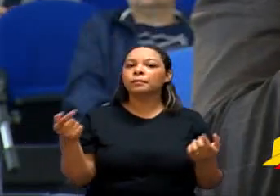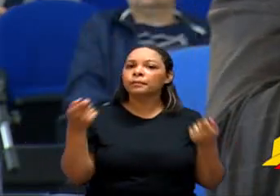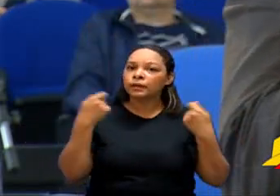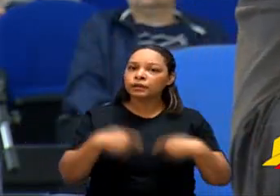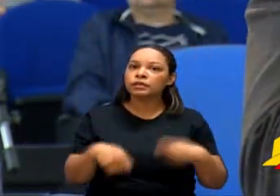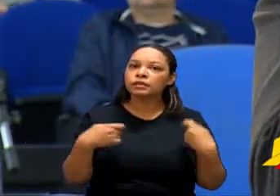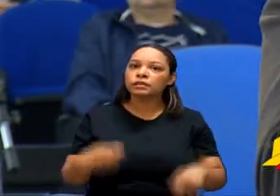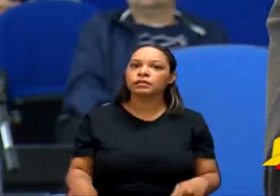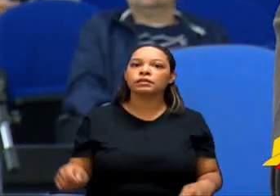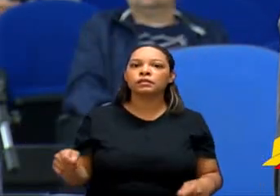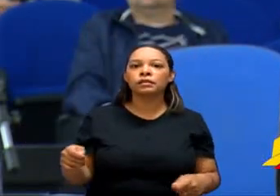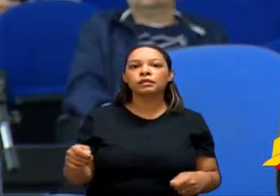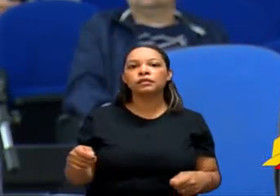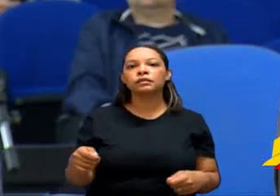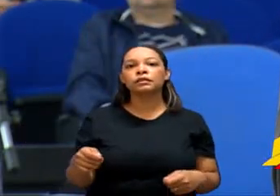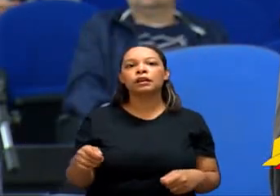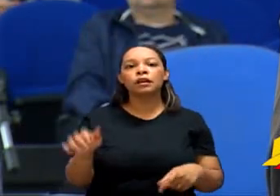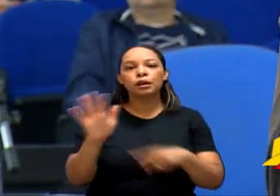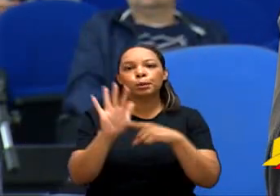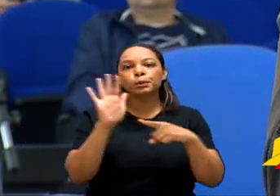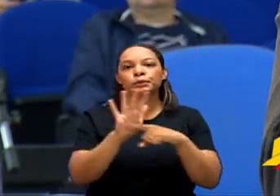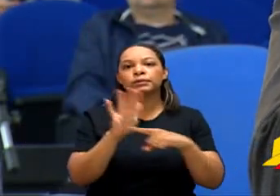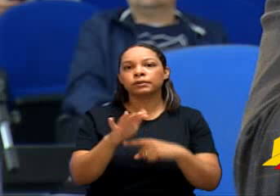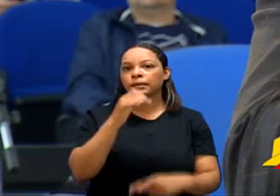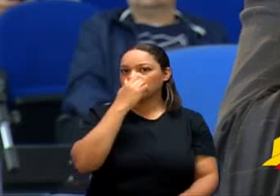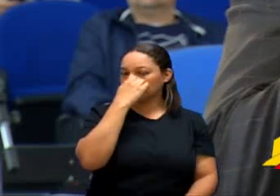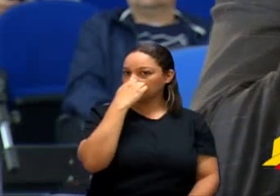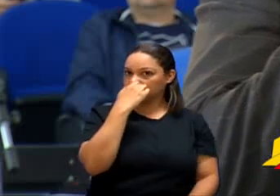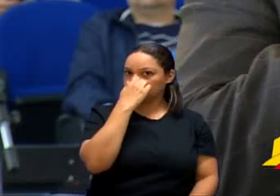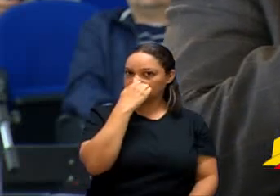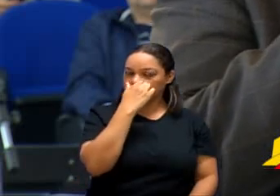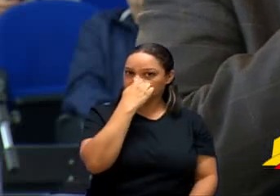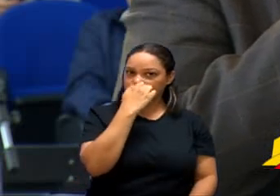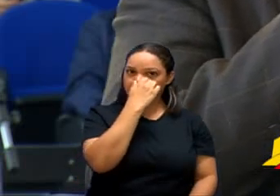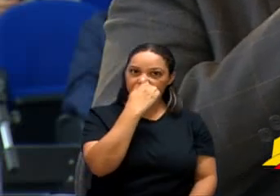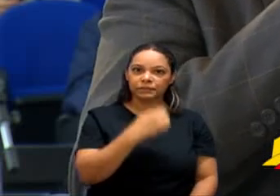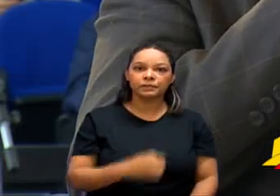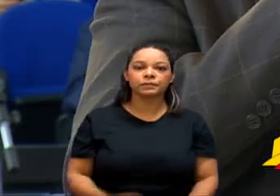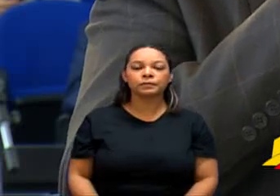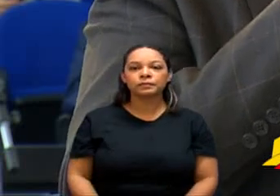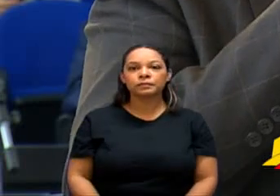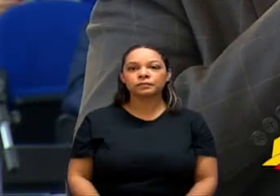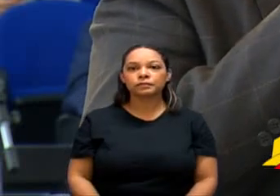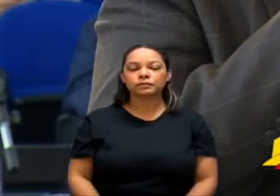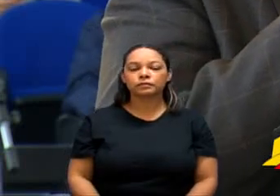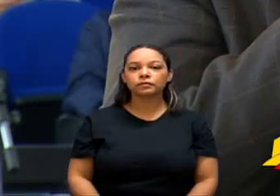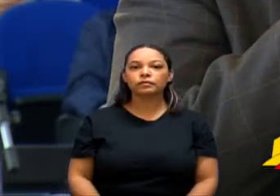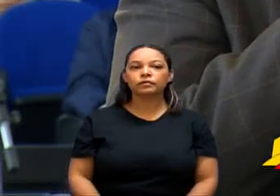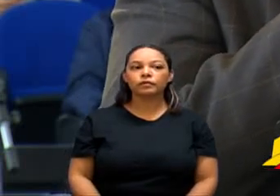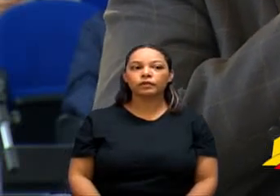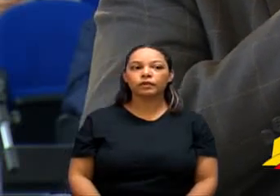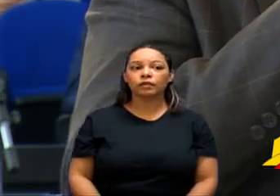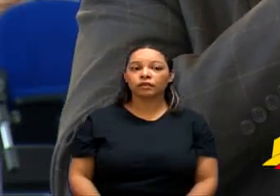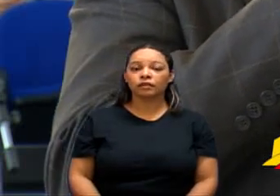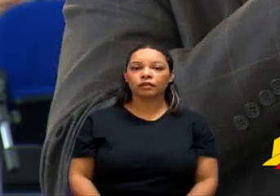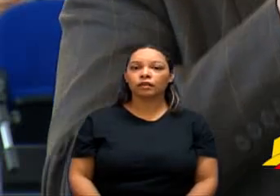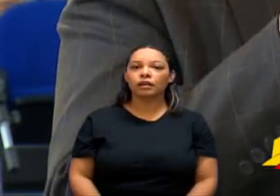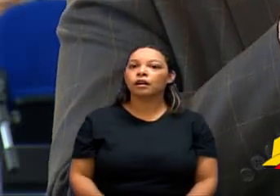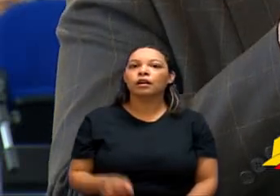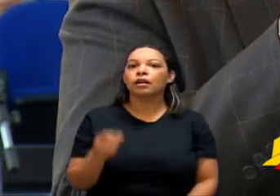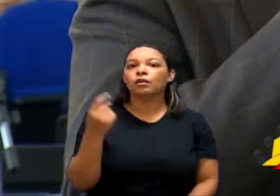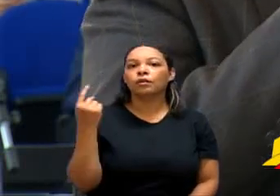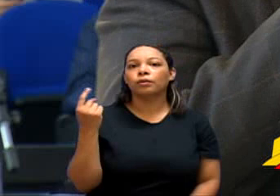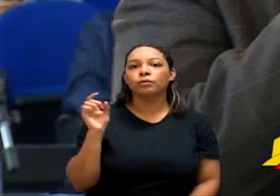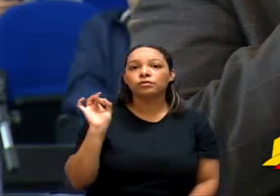Exatamente, né? E muitas têm a sua também. Tira da feira da barganha, o senhor ganha pão, sustenta a sua família. Sim. Então, nós precisamos